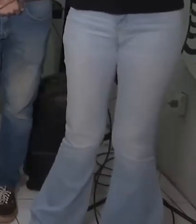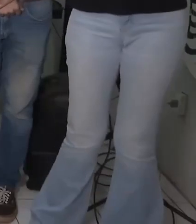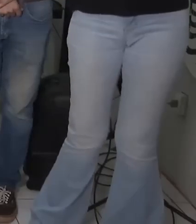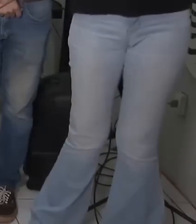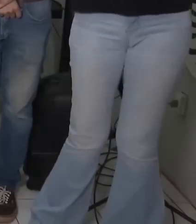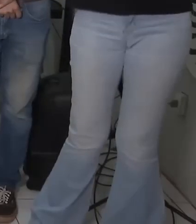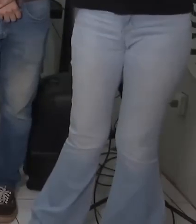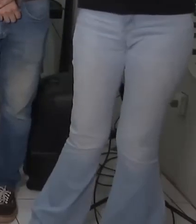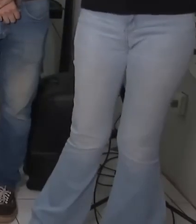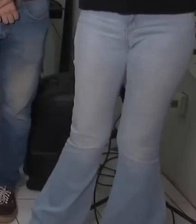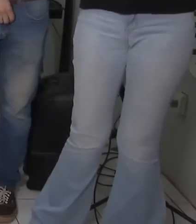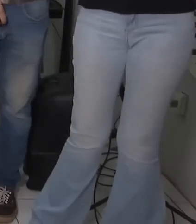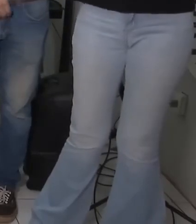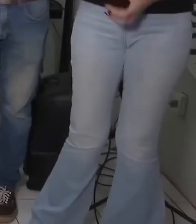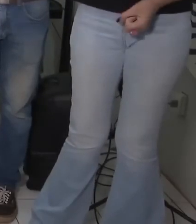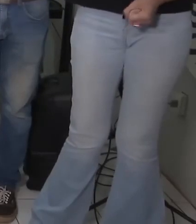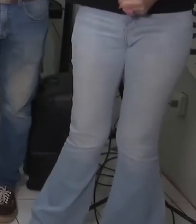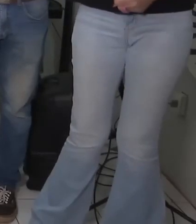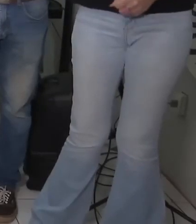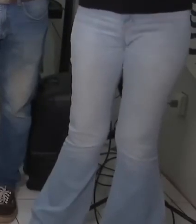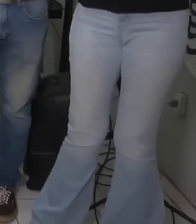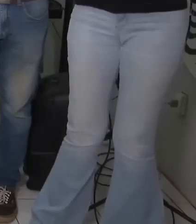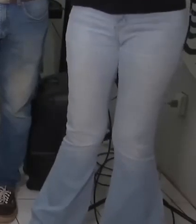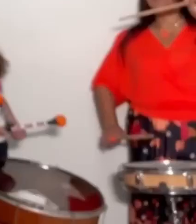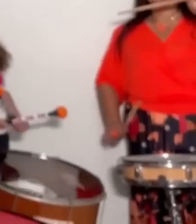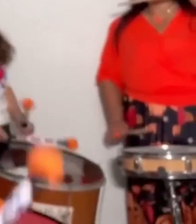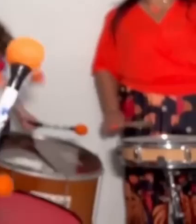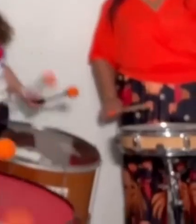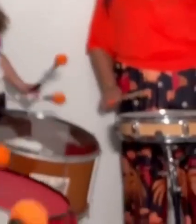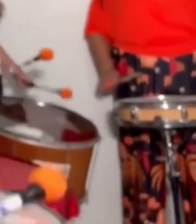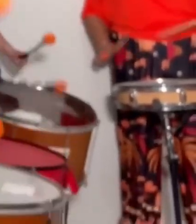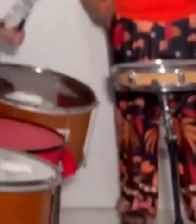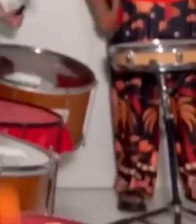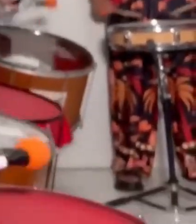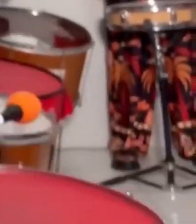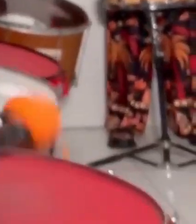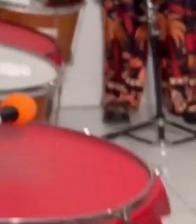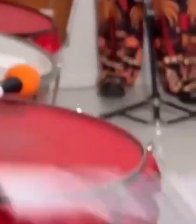Apesar de a gente não disputar, nossa alma, a gente também...